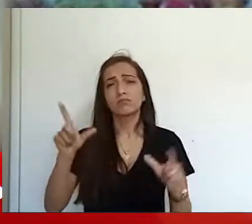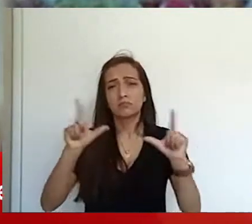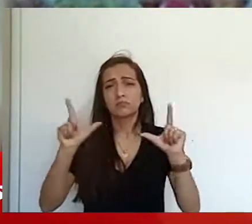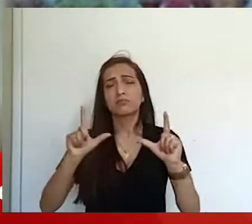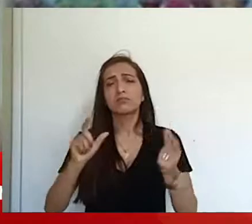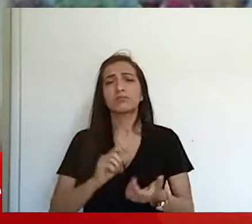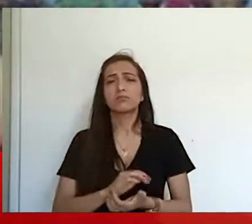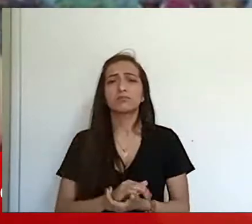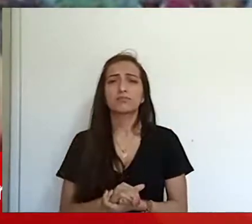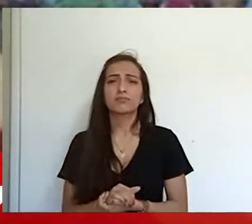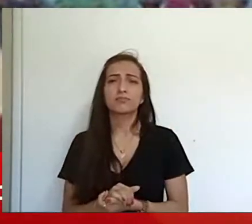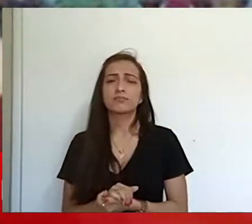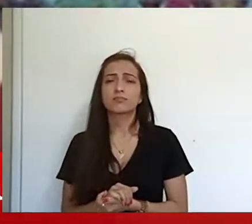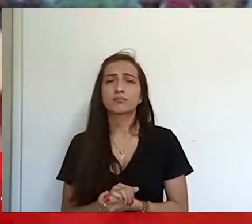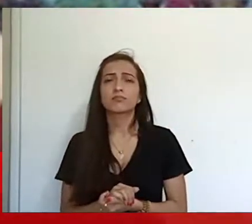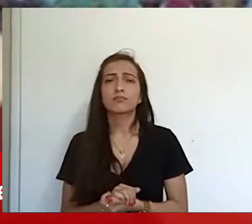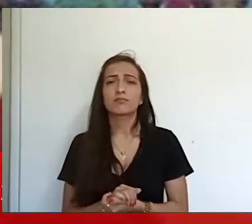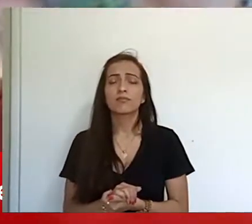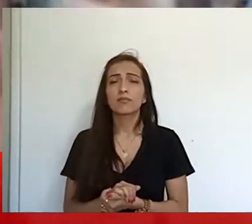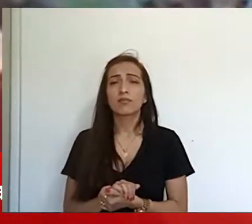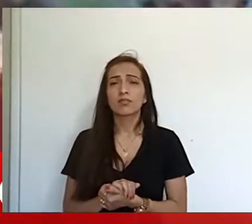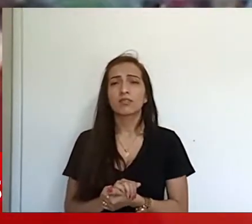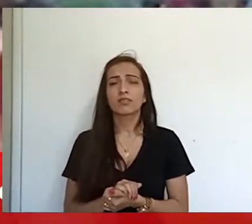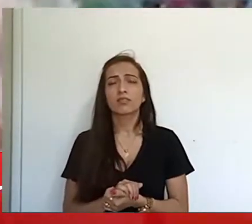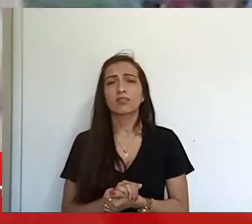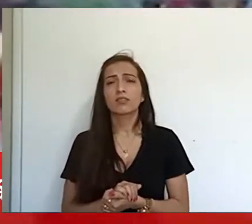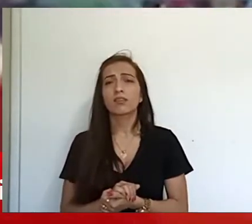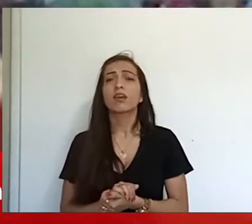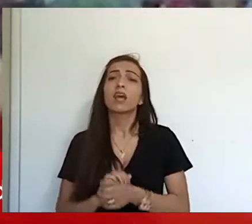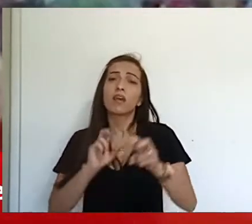a respeito dessa questão da educação do campo, a